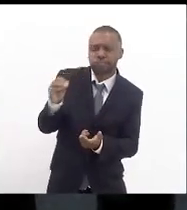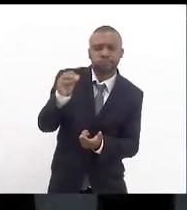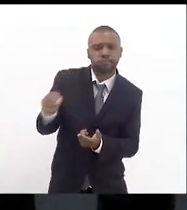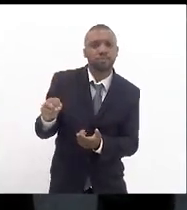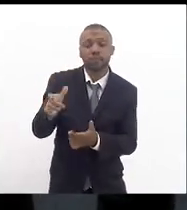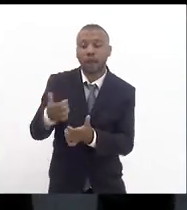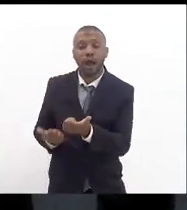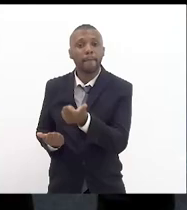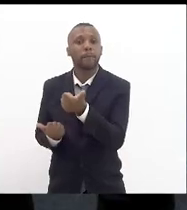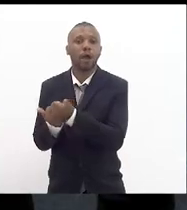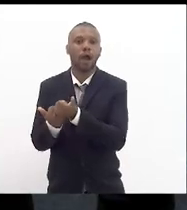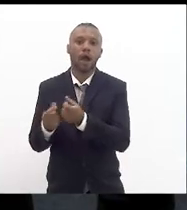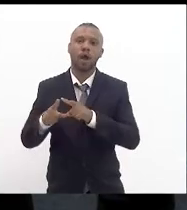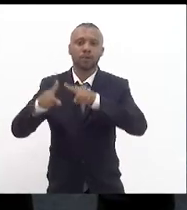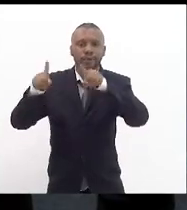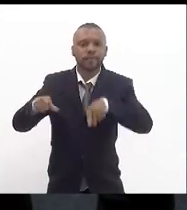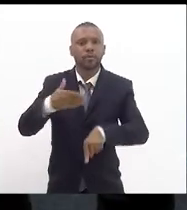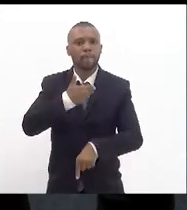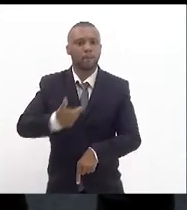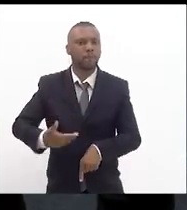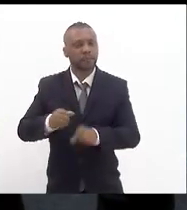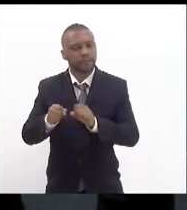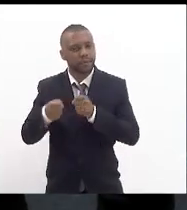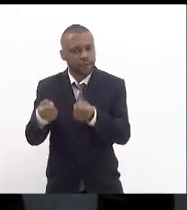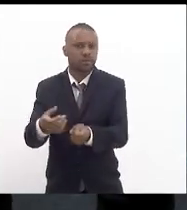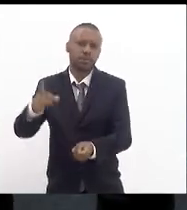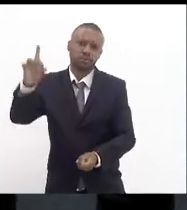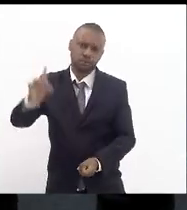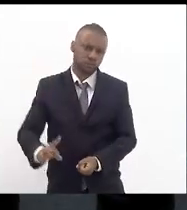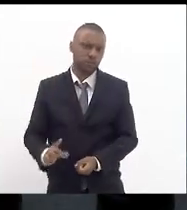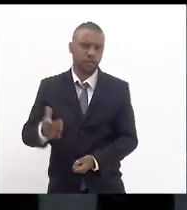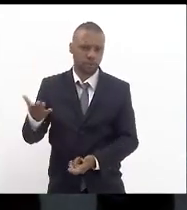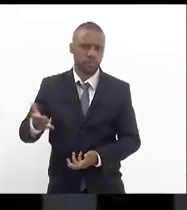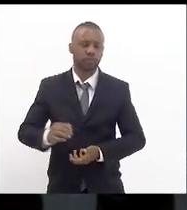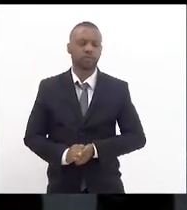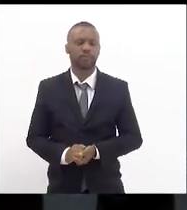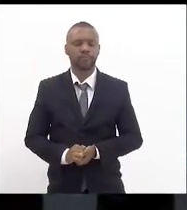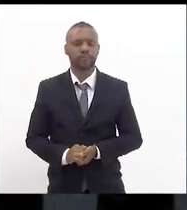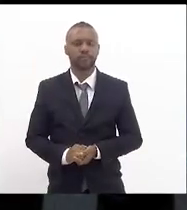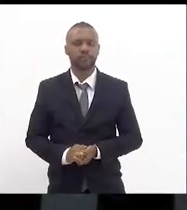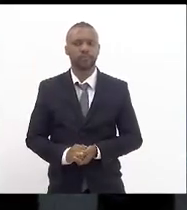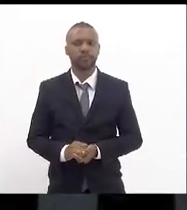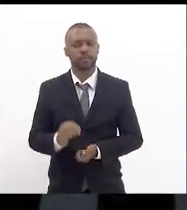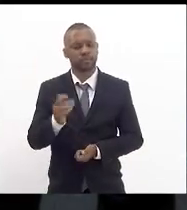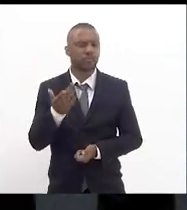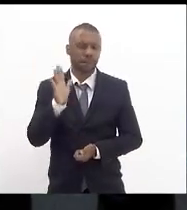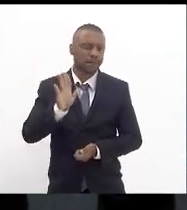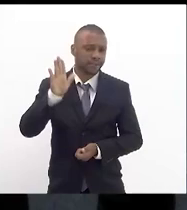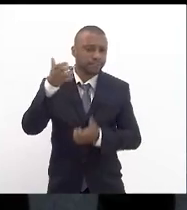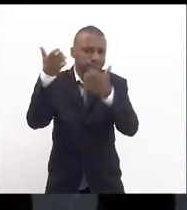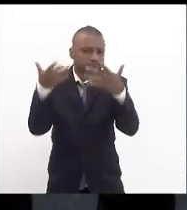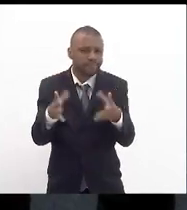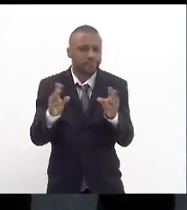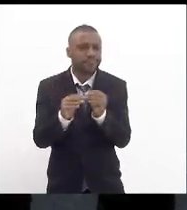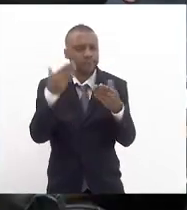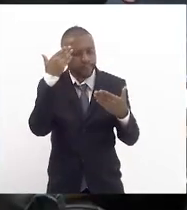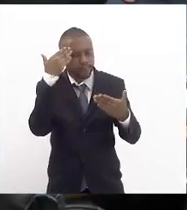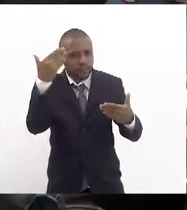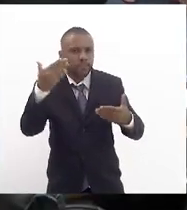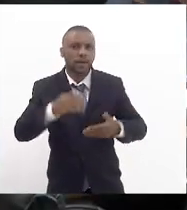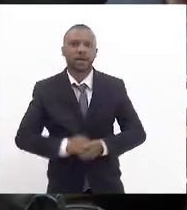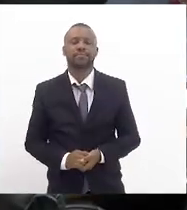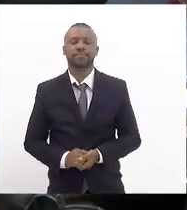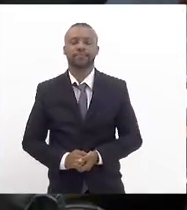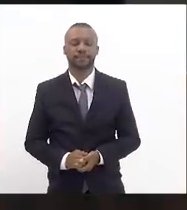lado do servidor público na defesa dos seus legítimos direitos. Era essa a questão de hoje que eu gostaria de fazer. Muito obrigado, presidente. Obrigado